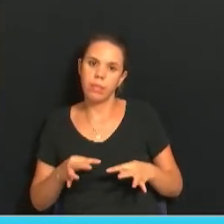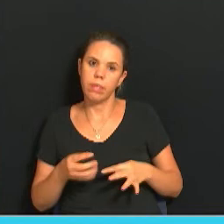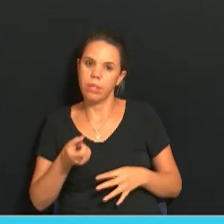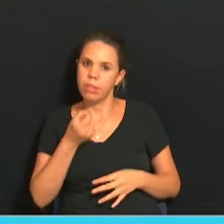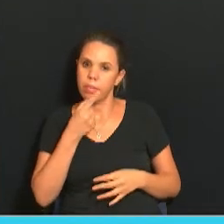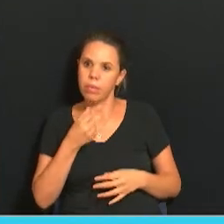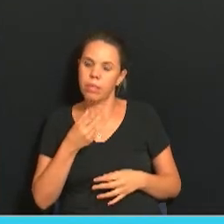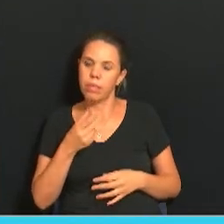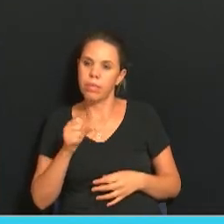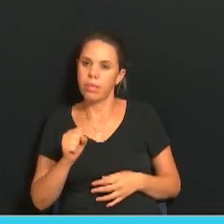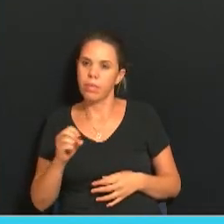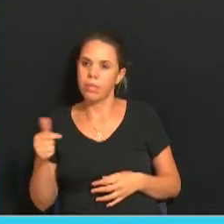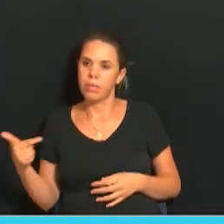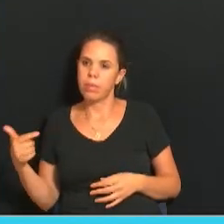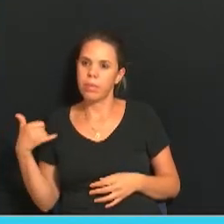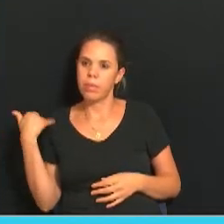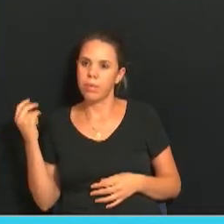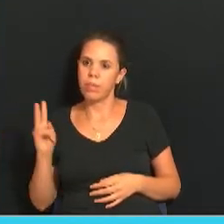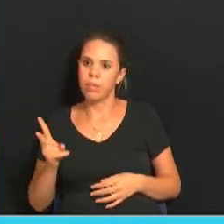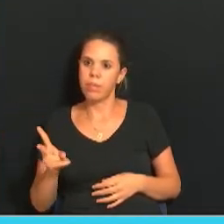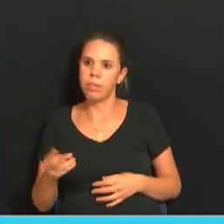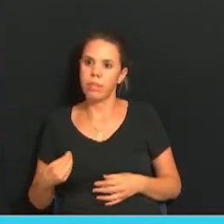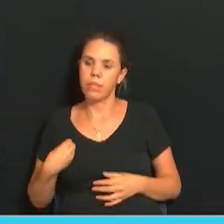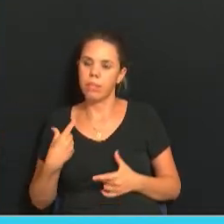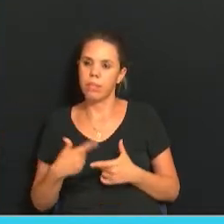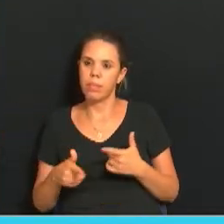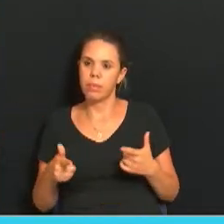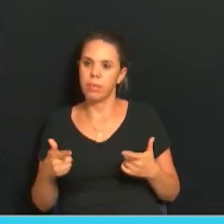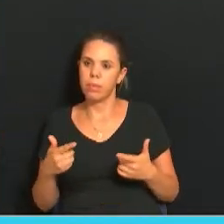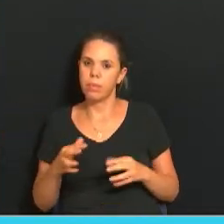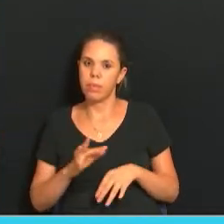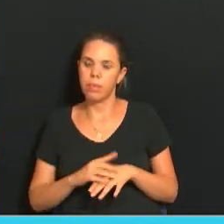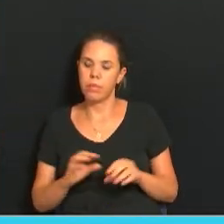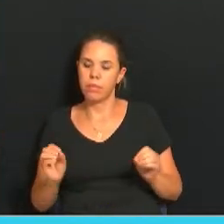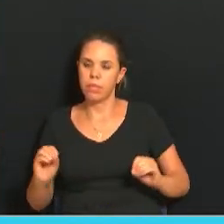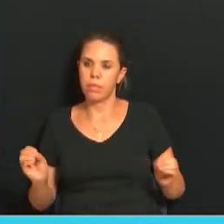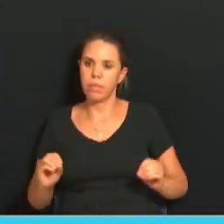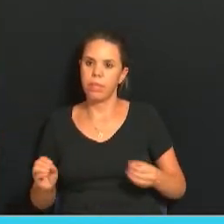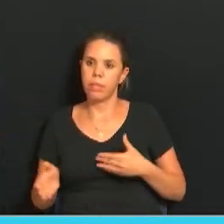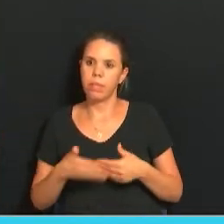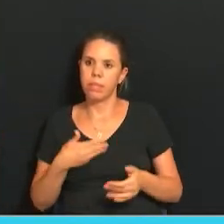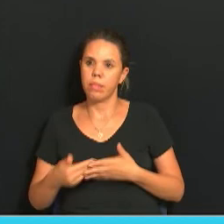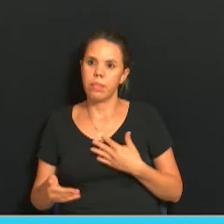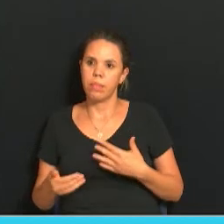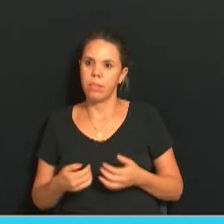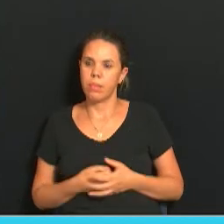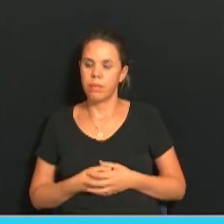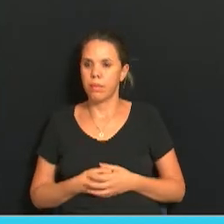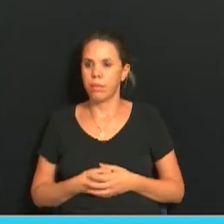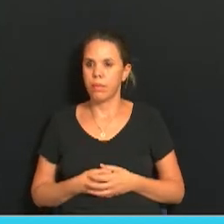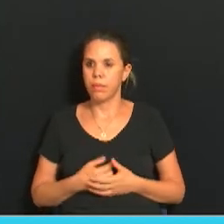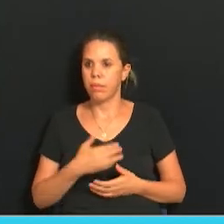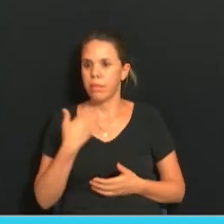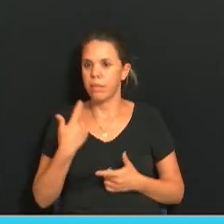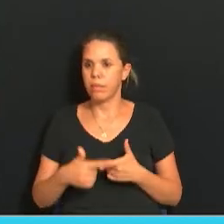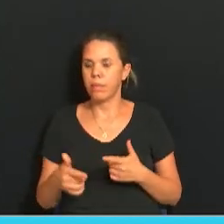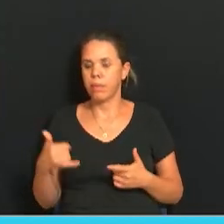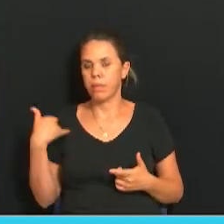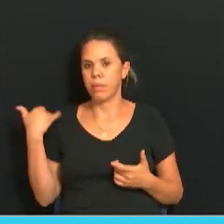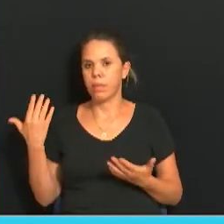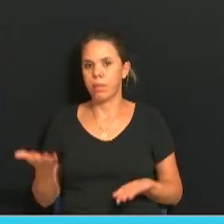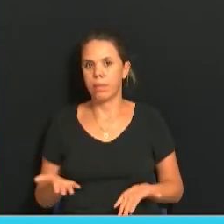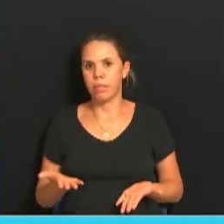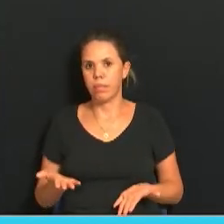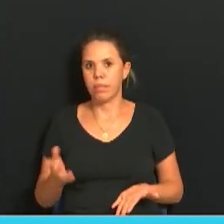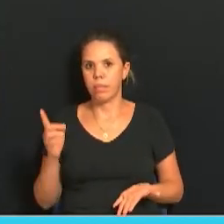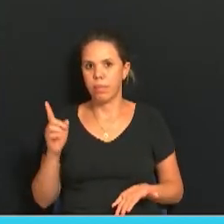e aos 82 ele continua vivo sem evidência de doença. Qualquer situação que o leve a morrer nessa faixa etária, a gente pode